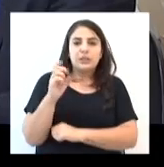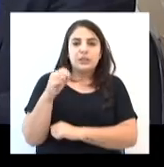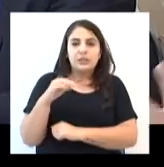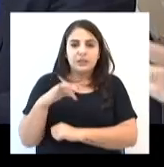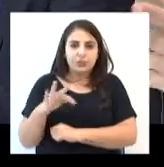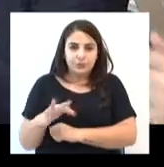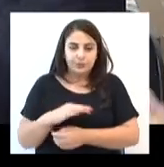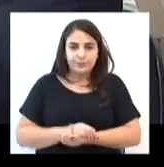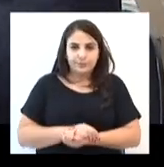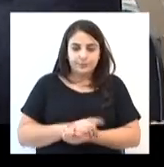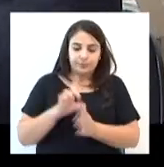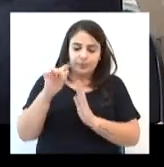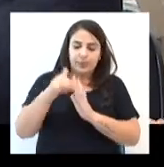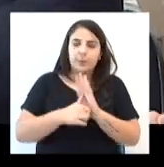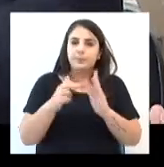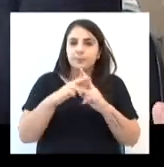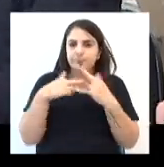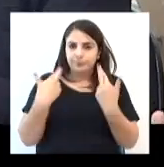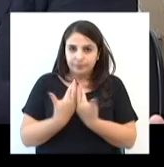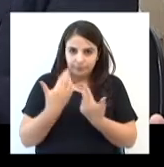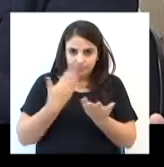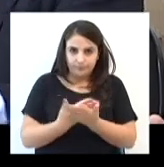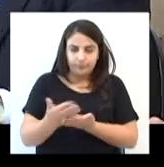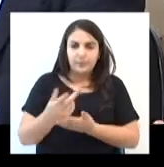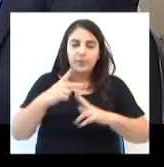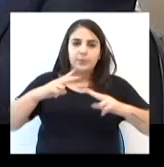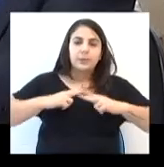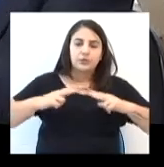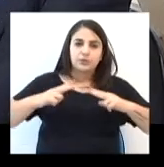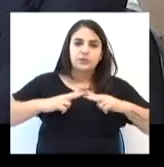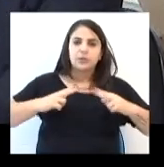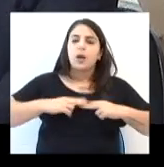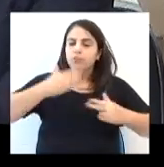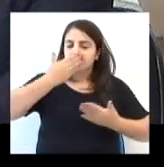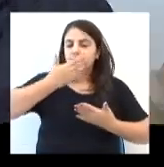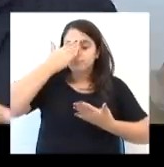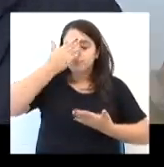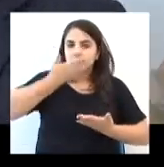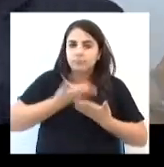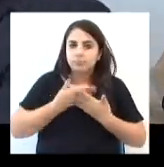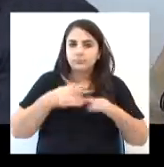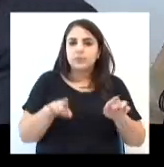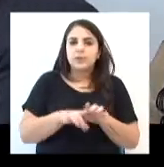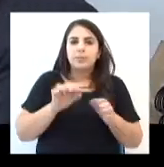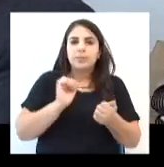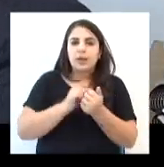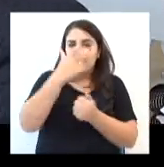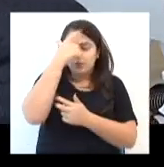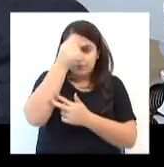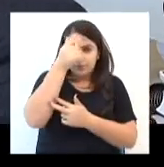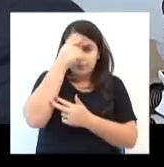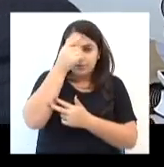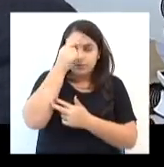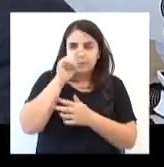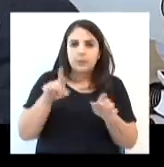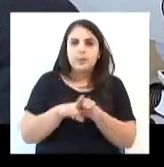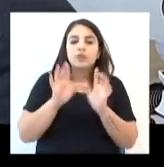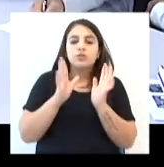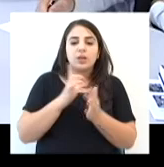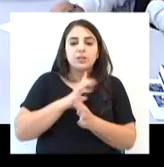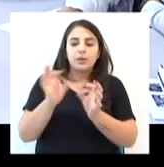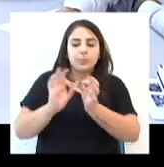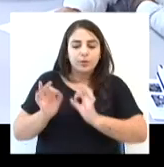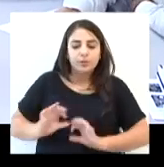Alta. Depois da reunião, a iniciativa privada está confiante. No caso da universidade, já existe